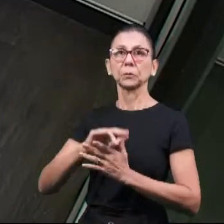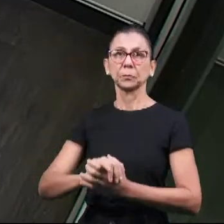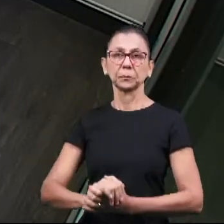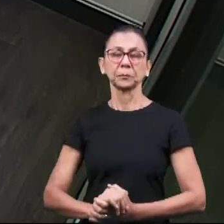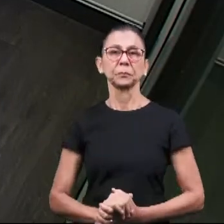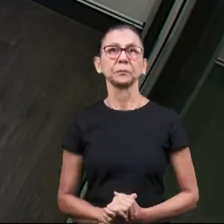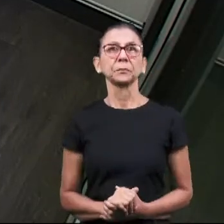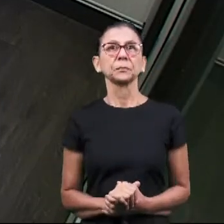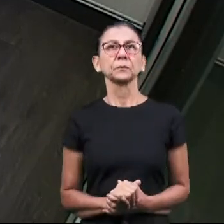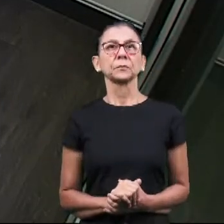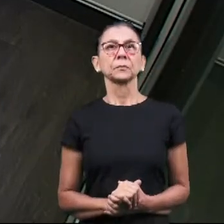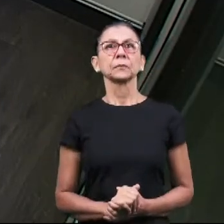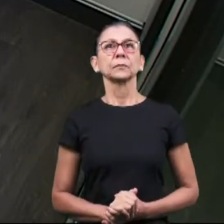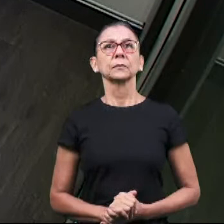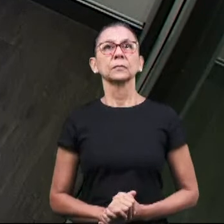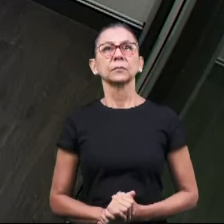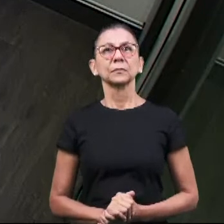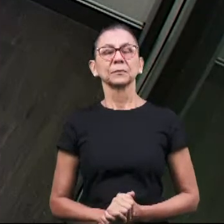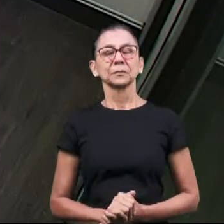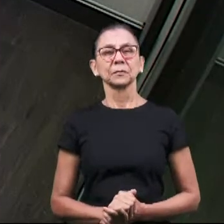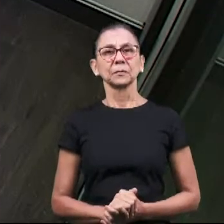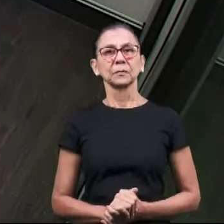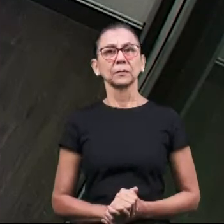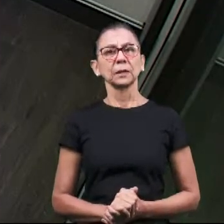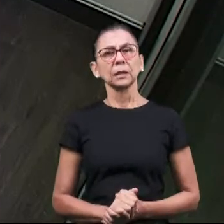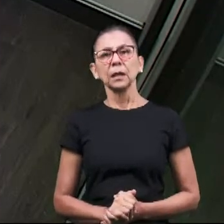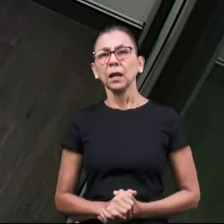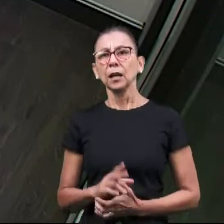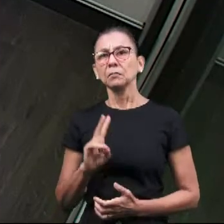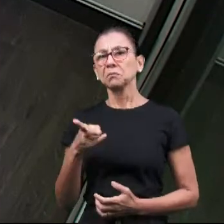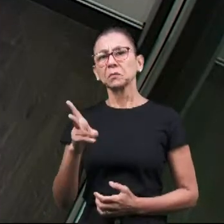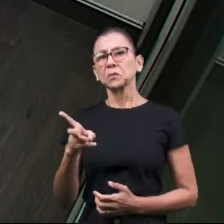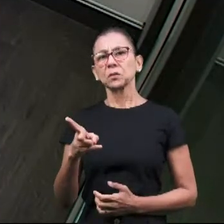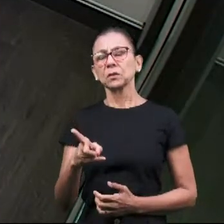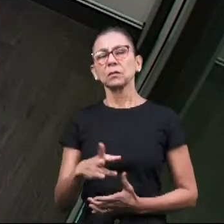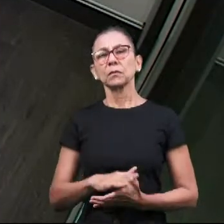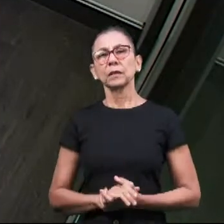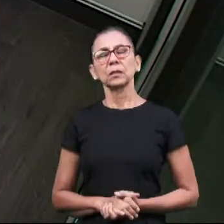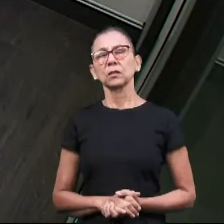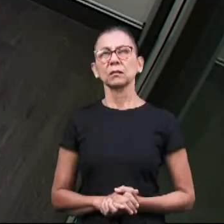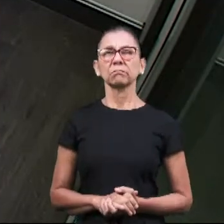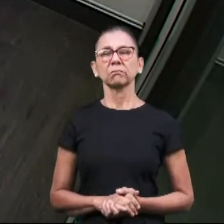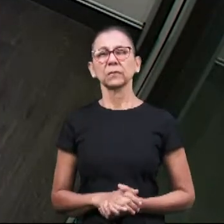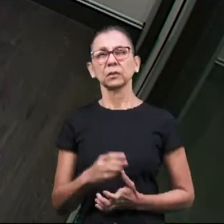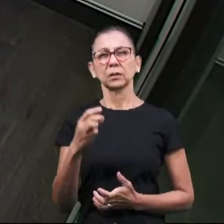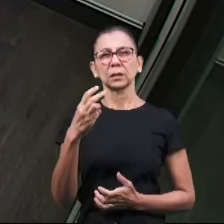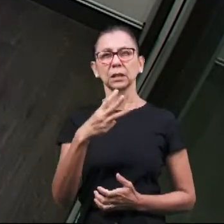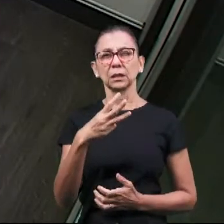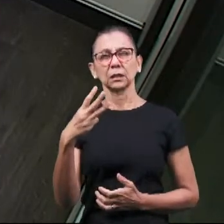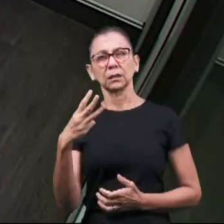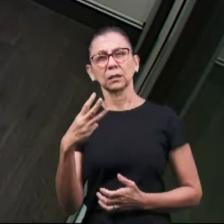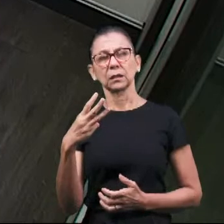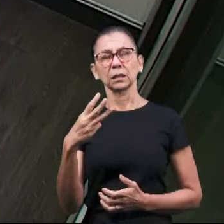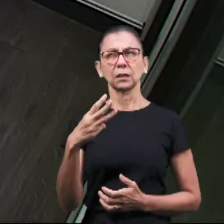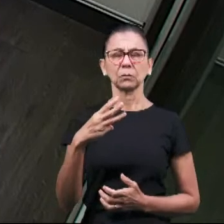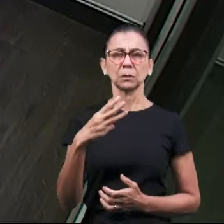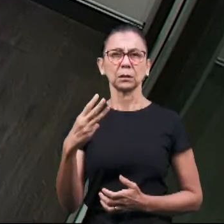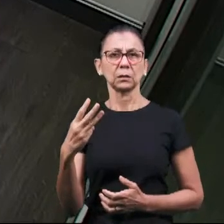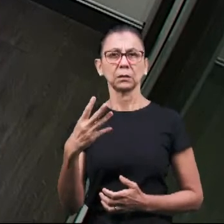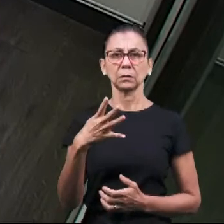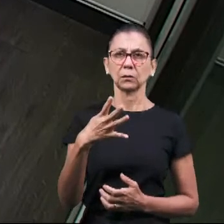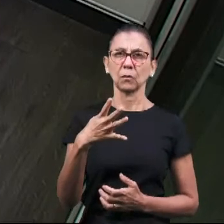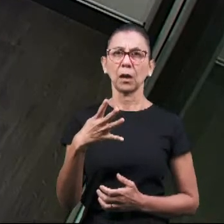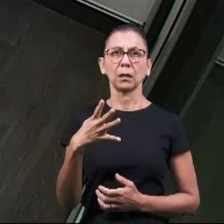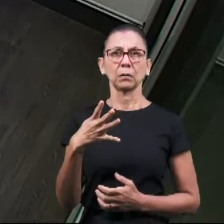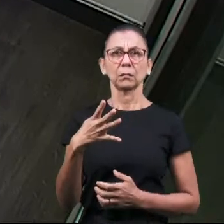vocês. Então eu tô aqui já, né? 30 e... Meu filho tá com 33. 34 anos. É, uns 34 anos já.